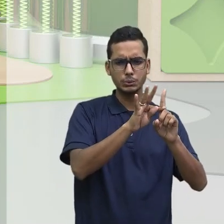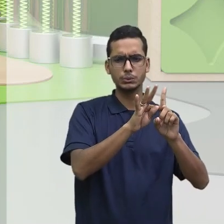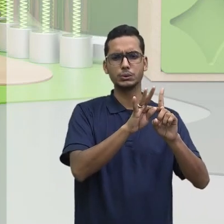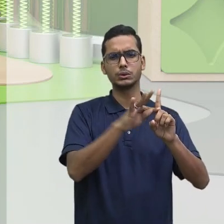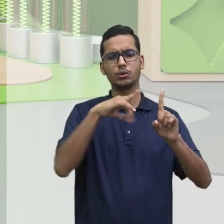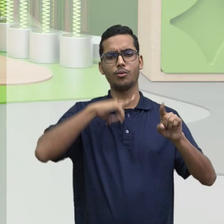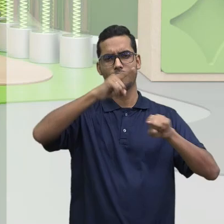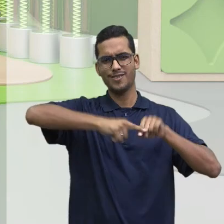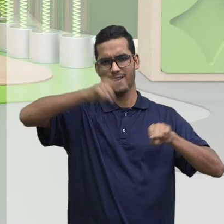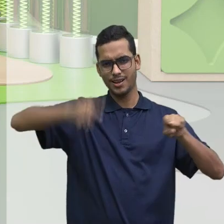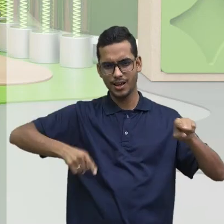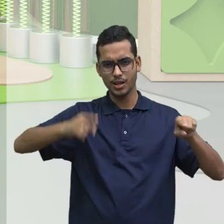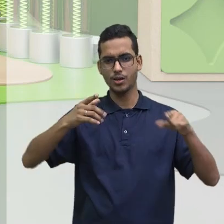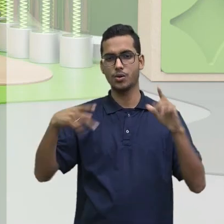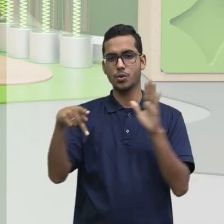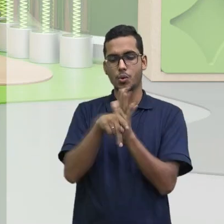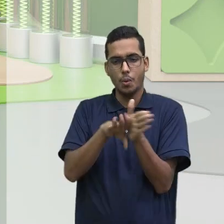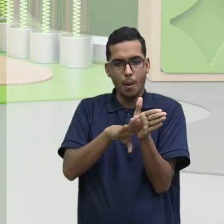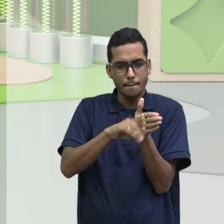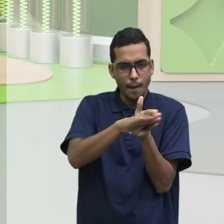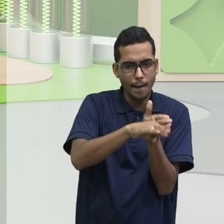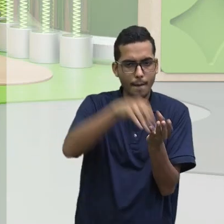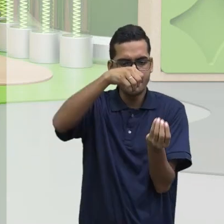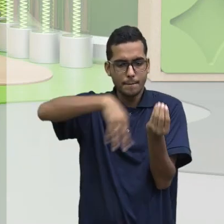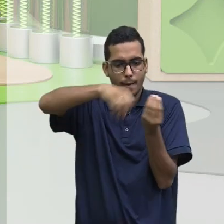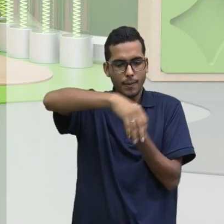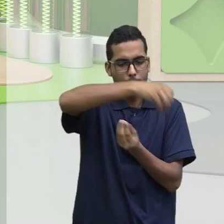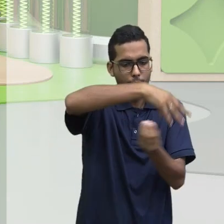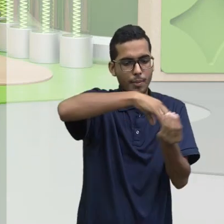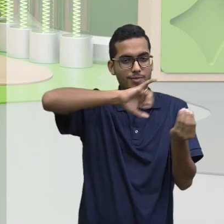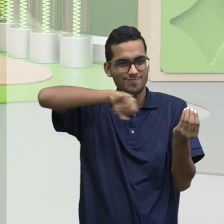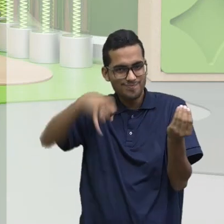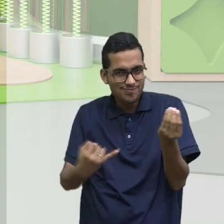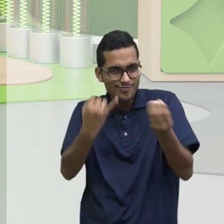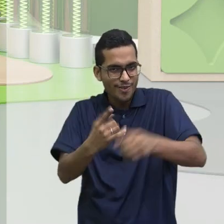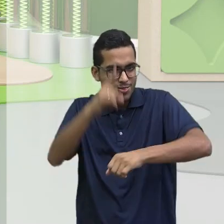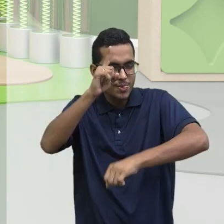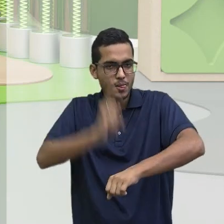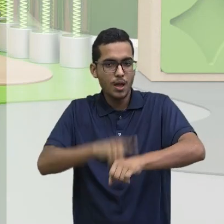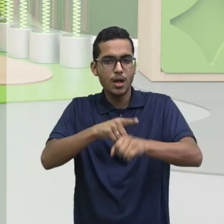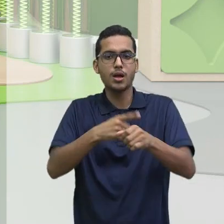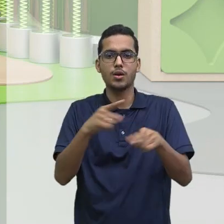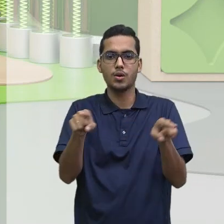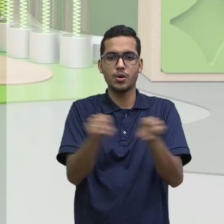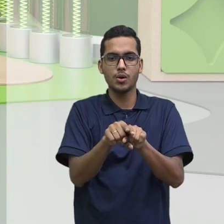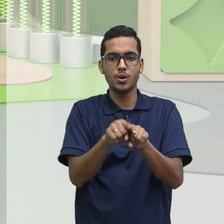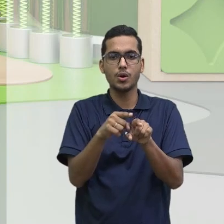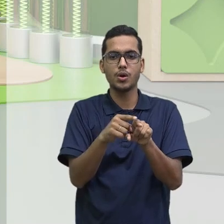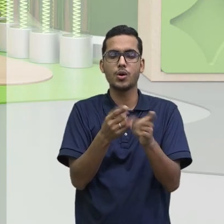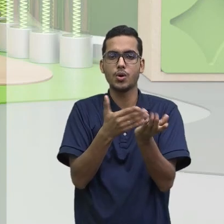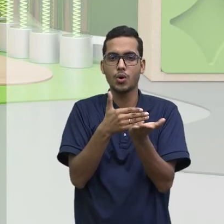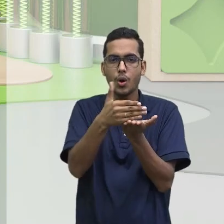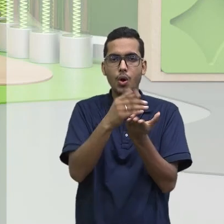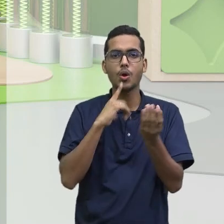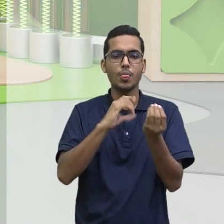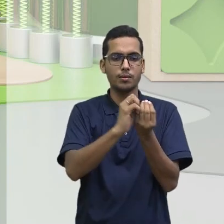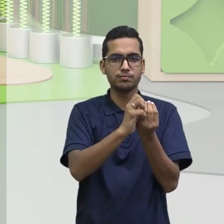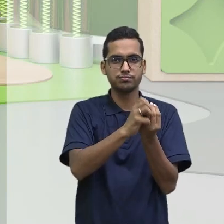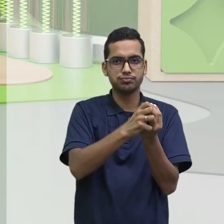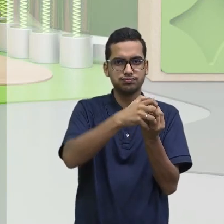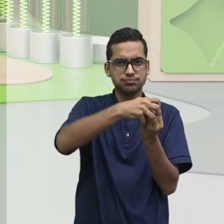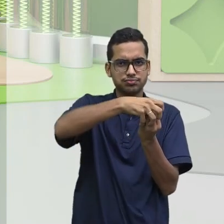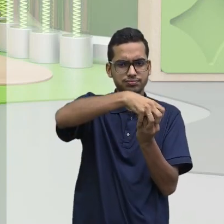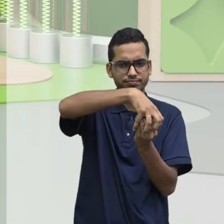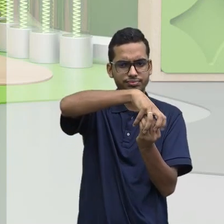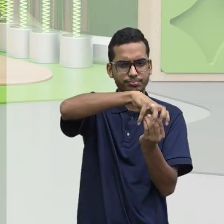acontecer? Aquelas bactérias e fungos se aproveitam dessa situação e começam a colonizar, então, esses alimentos. E aí eles